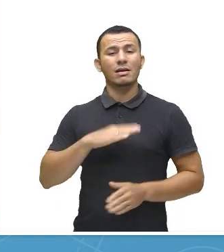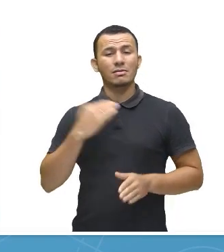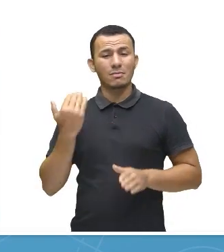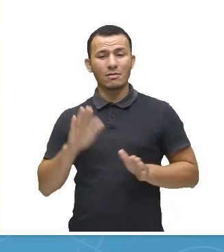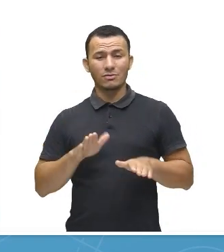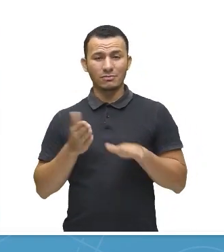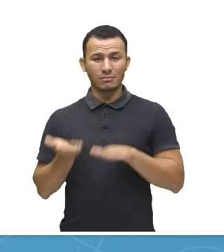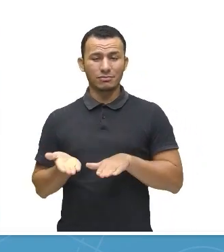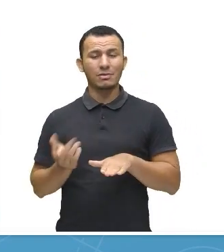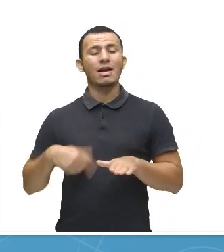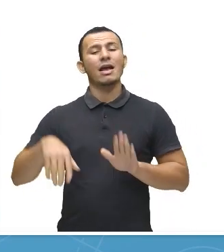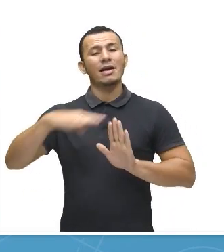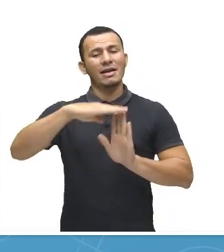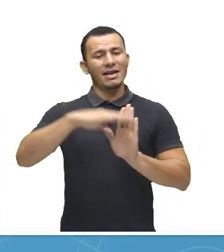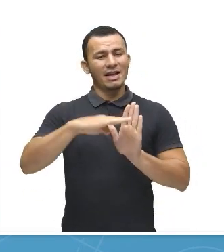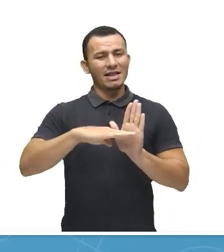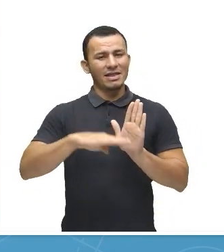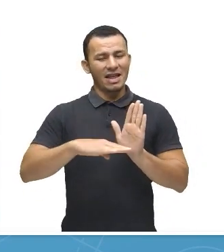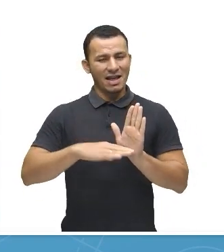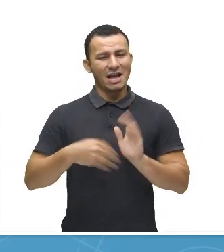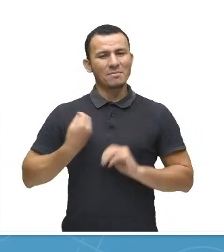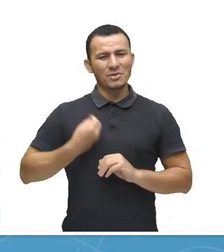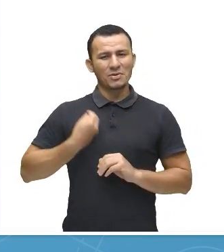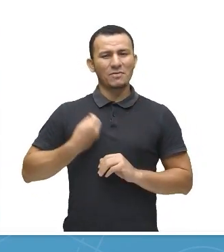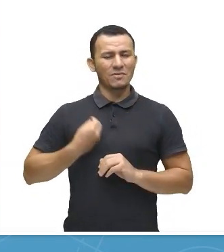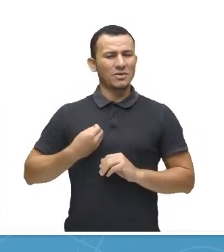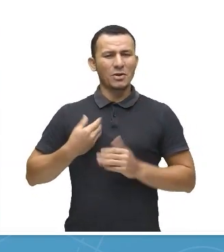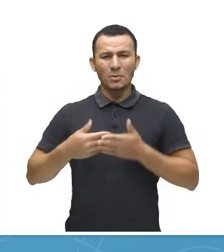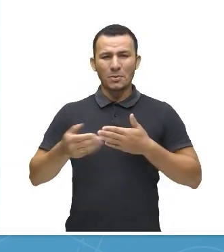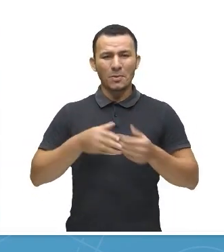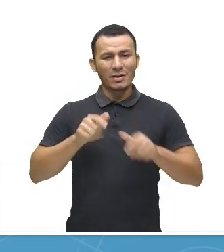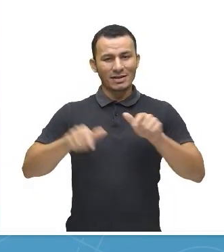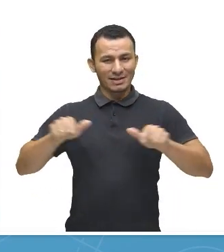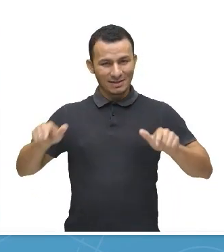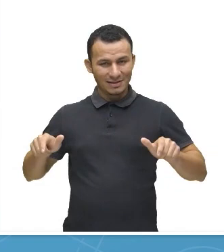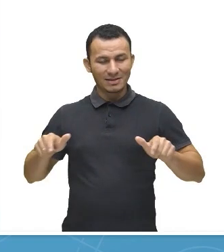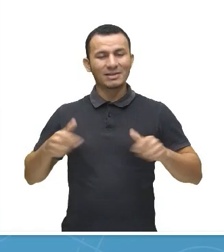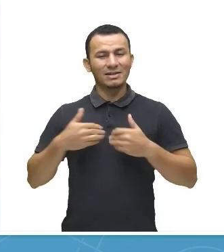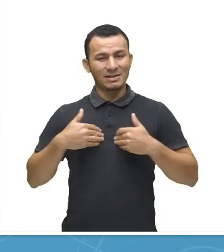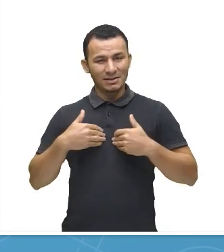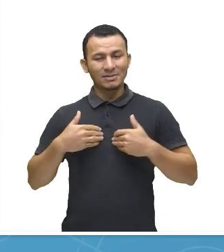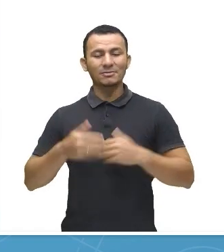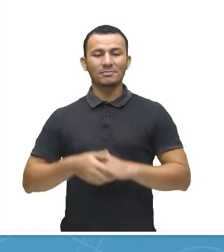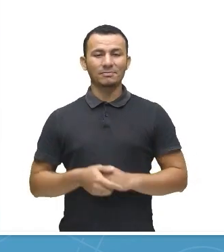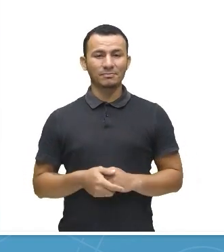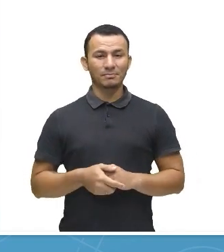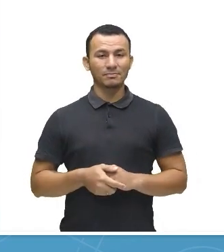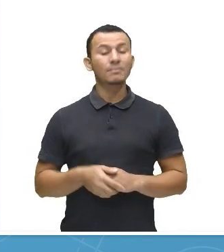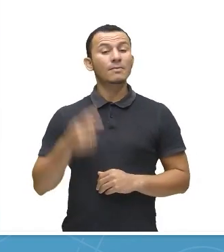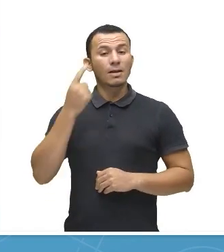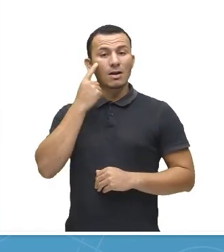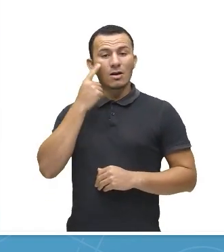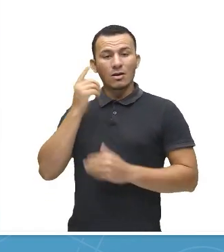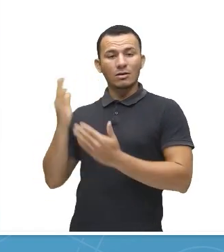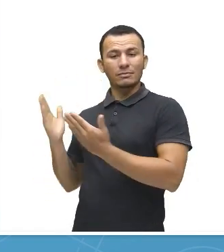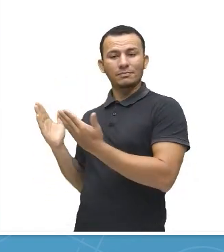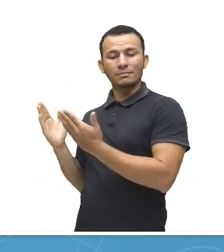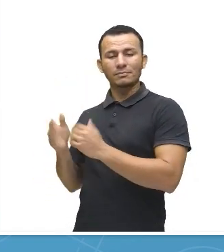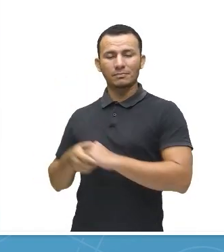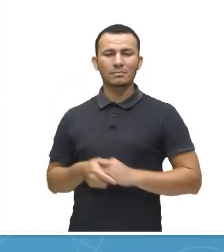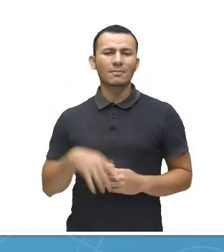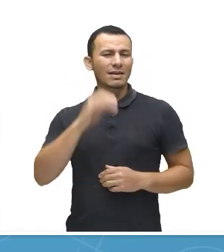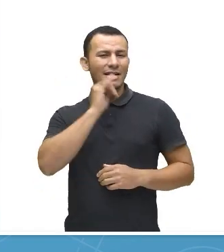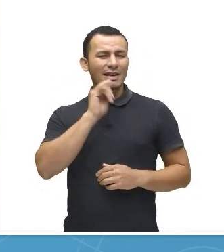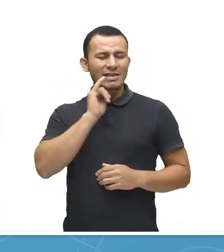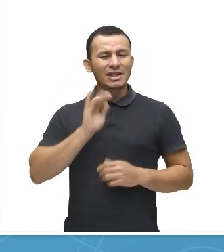as etapas de vida de um ser vivo, de todas as espécies. Continuando aí na nossa cartela, a gente trouxe para vocês